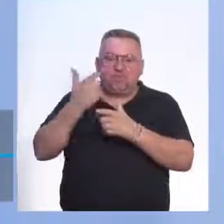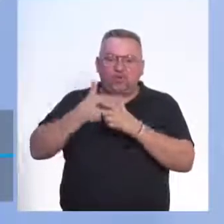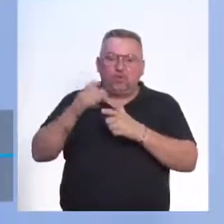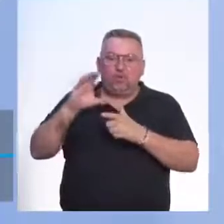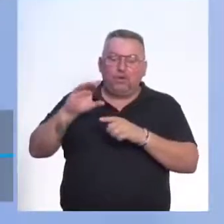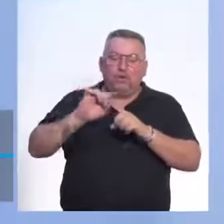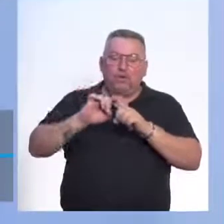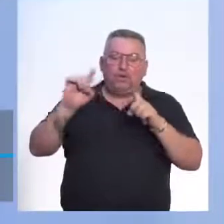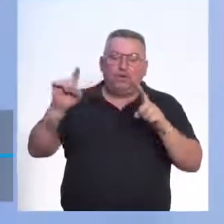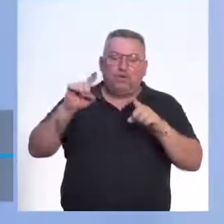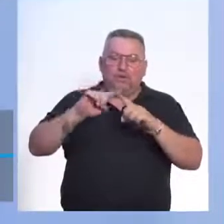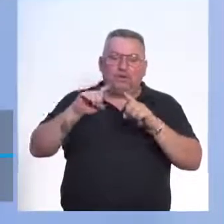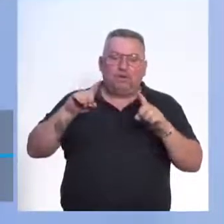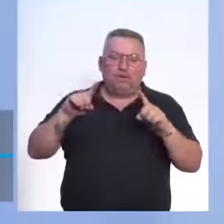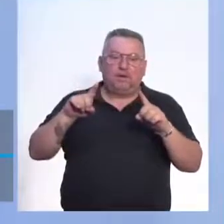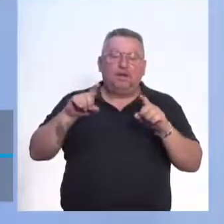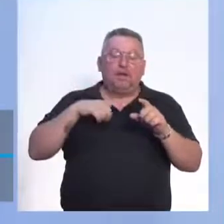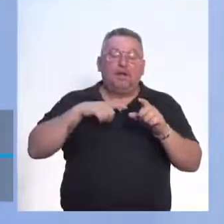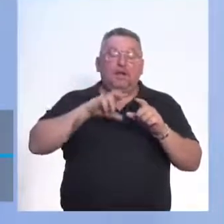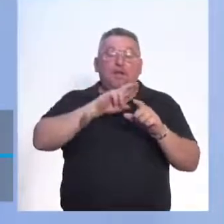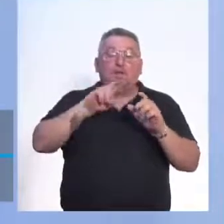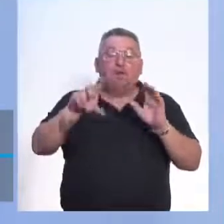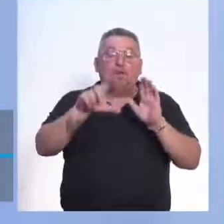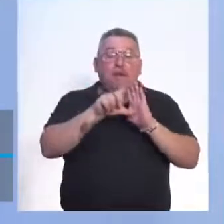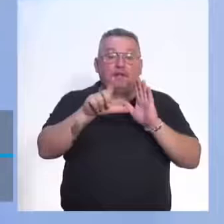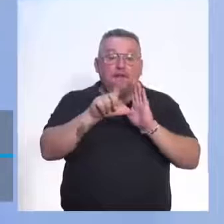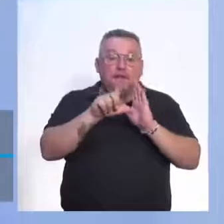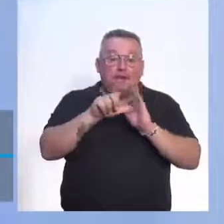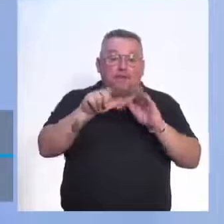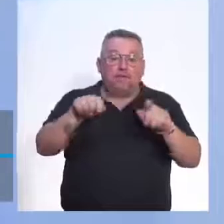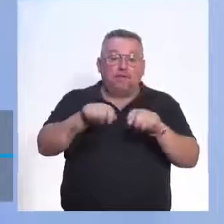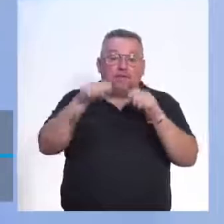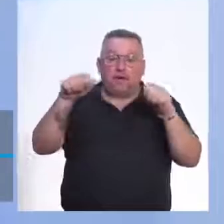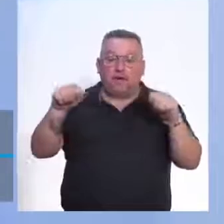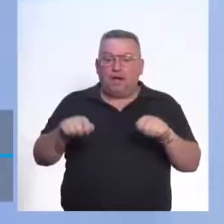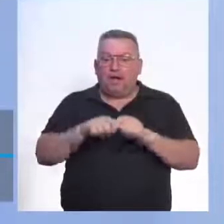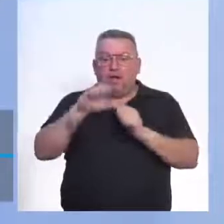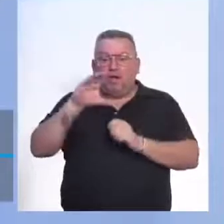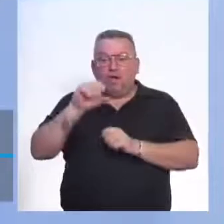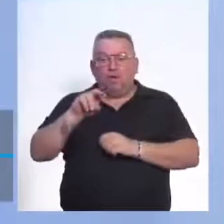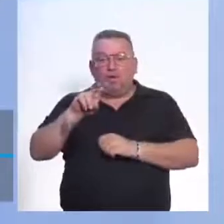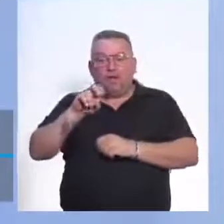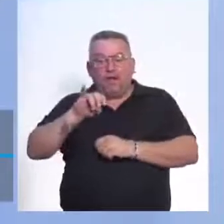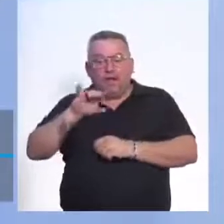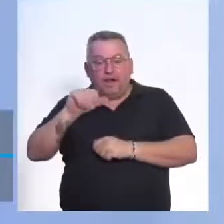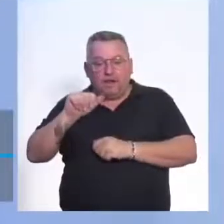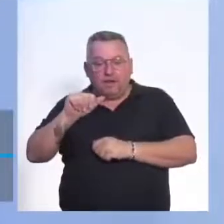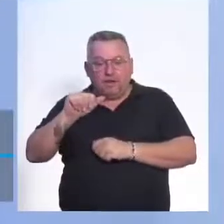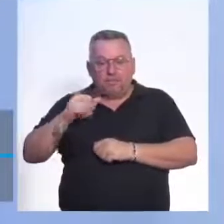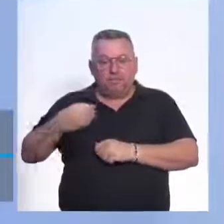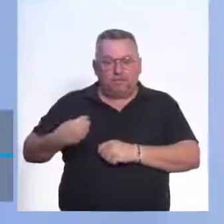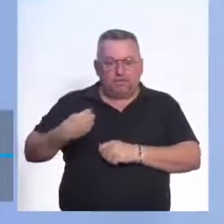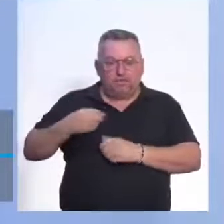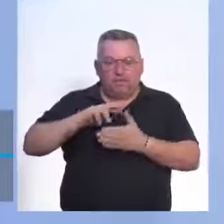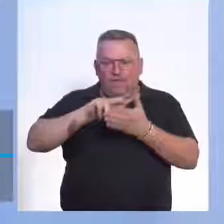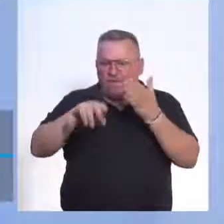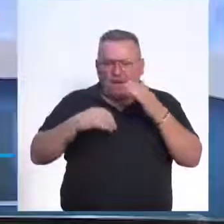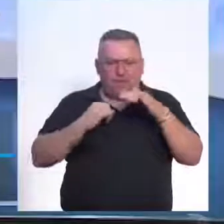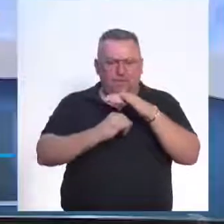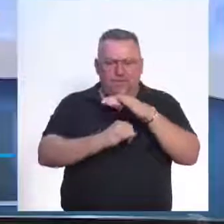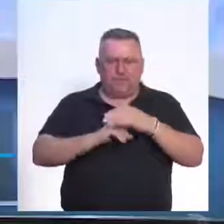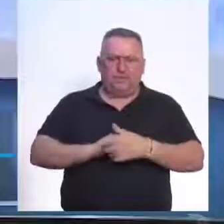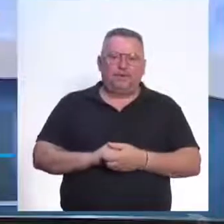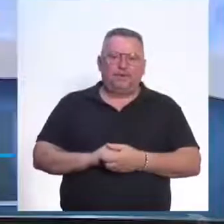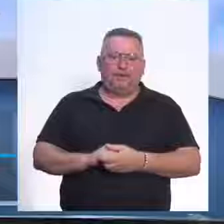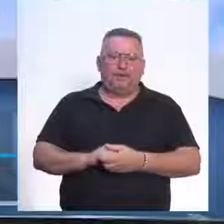mas banalidades, corvéia, vários impostos para poder morar naquele feudo. Então já é bastante coisa.